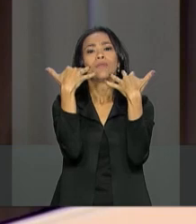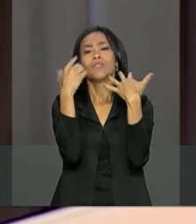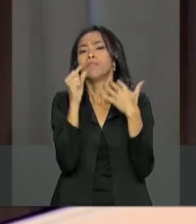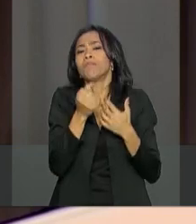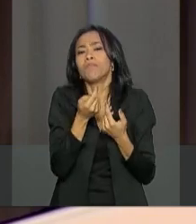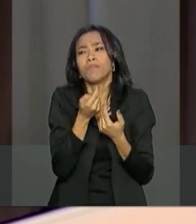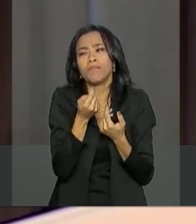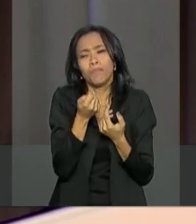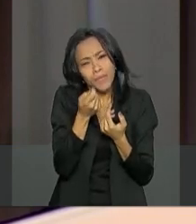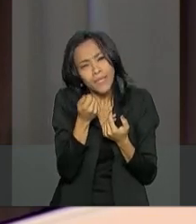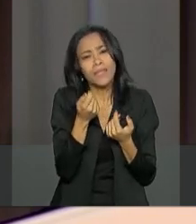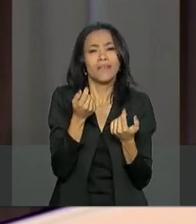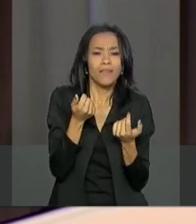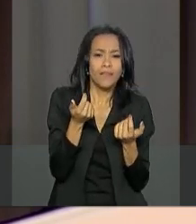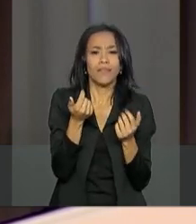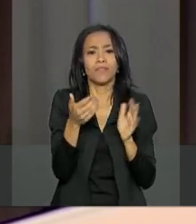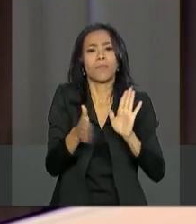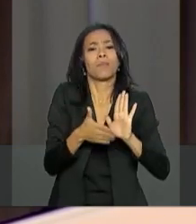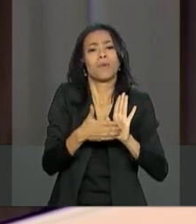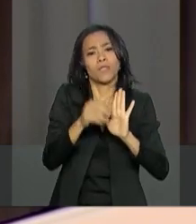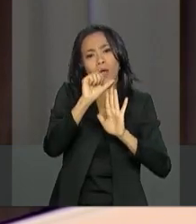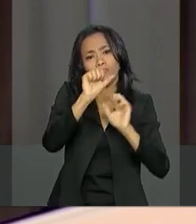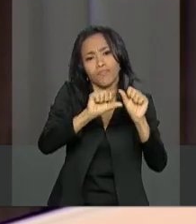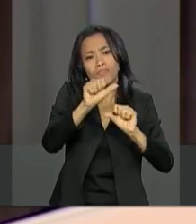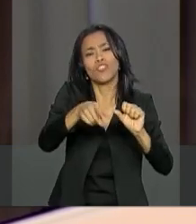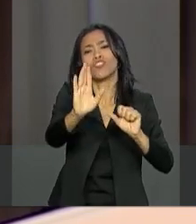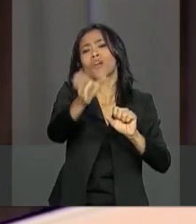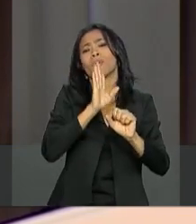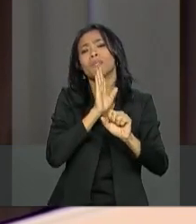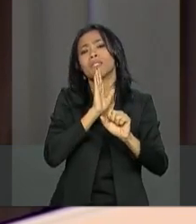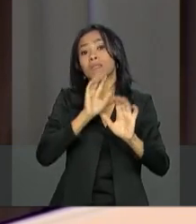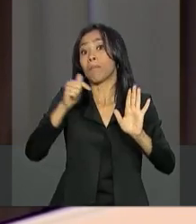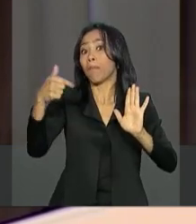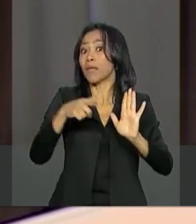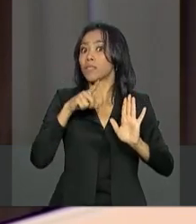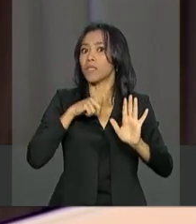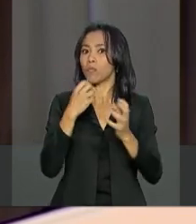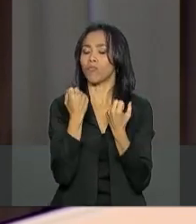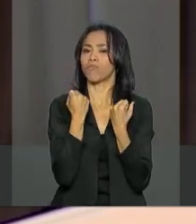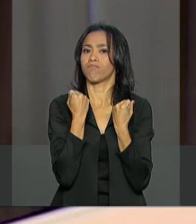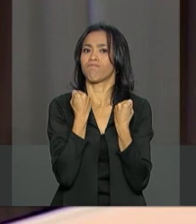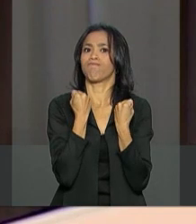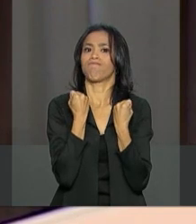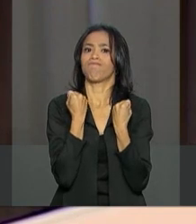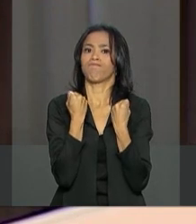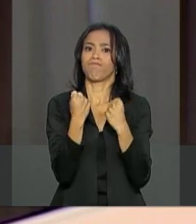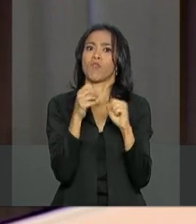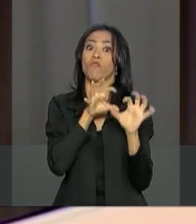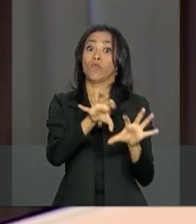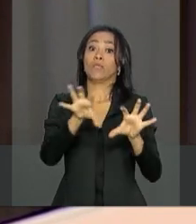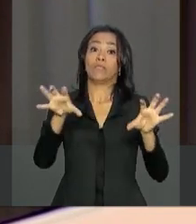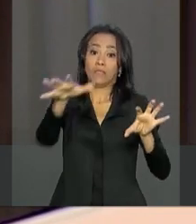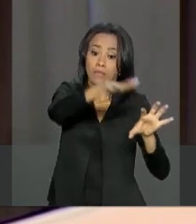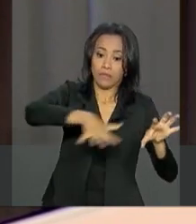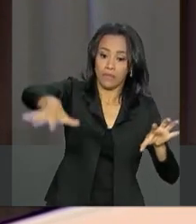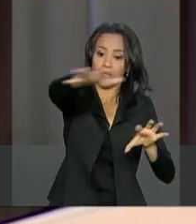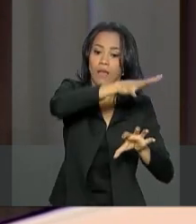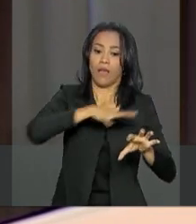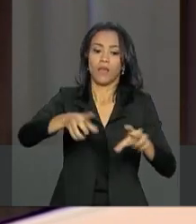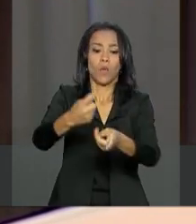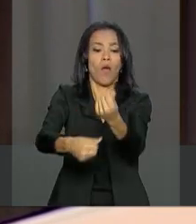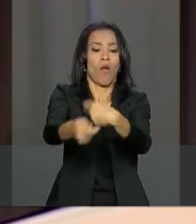reformas, até menos conhecidas, mas de grande impacto positivo no ambiente de negócios. E